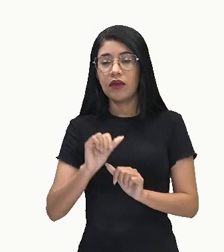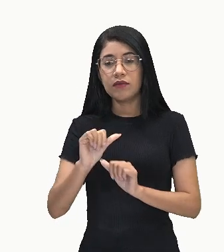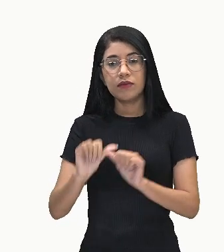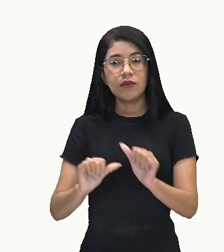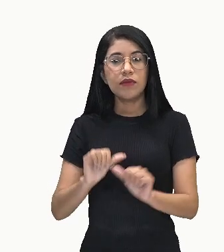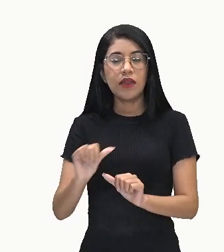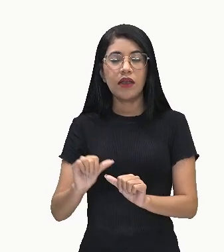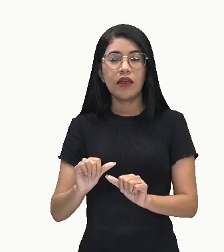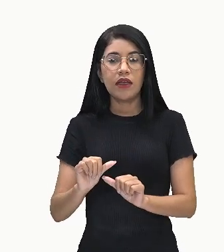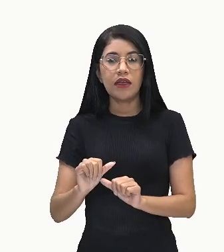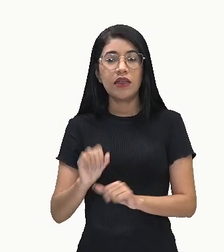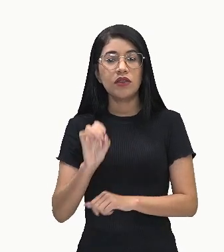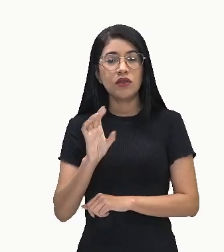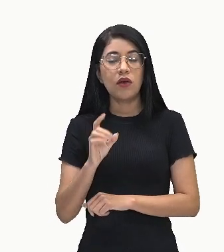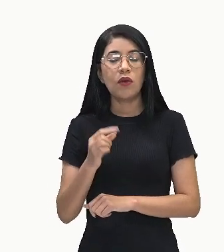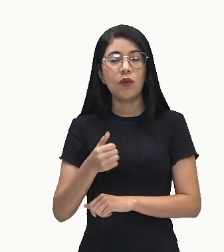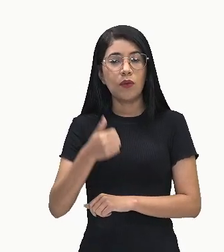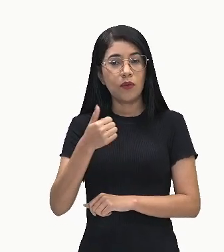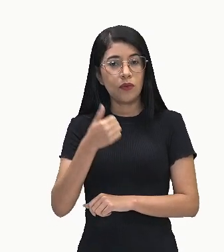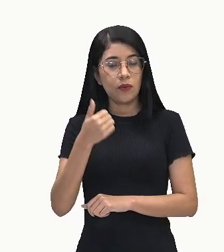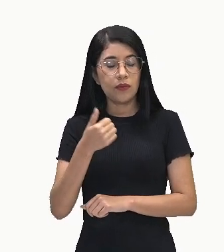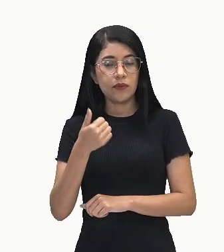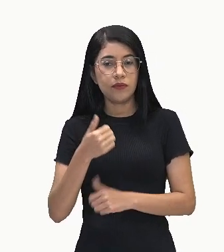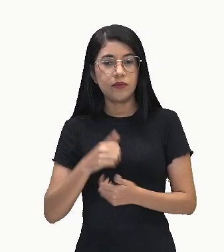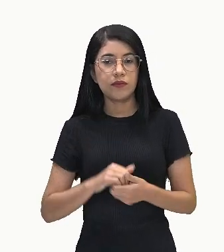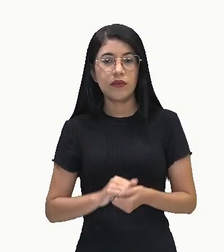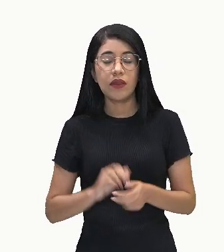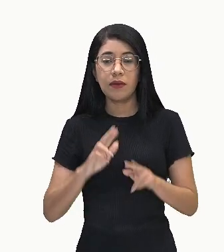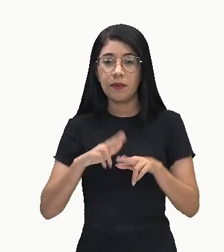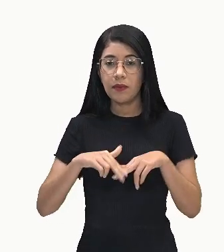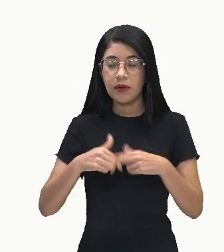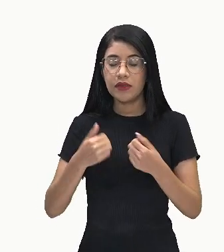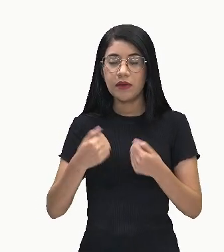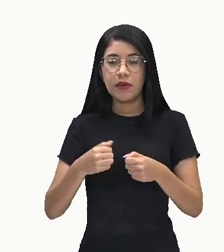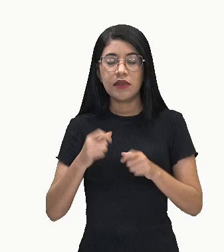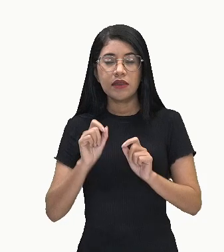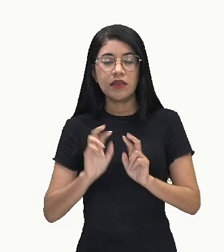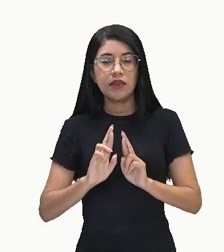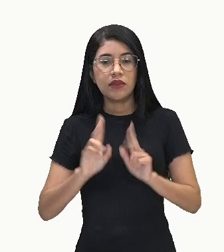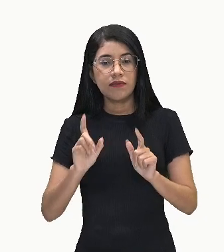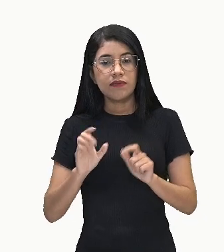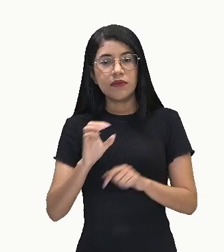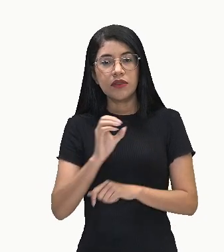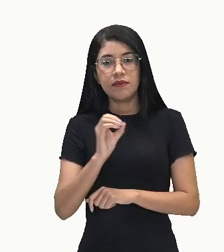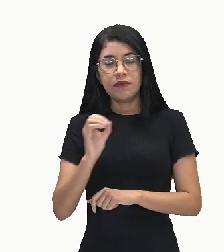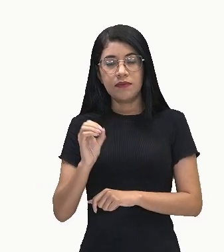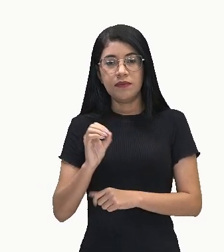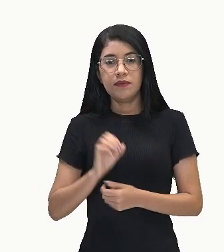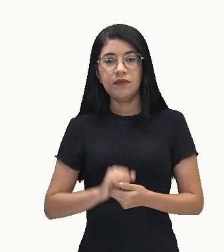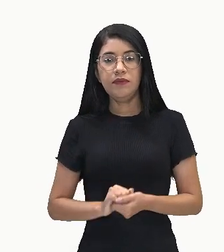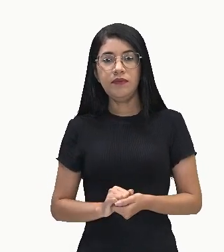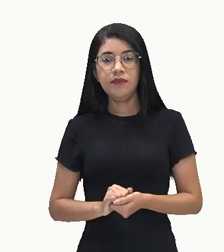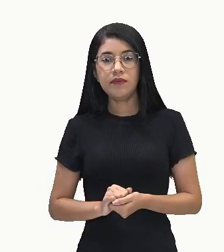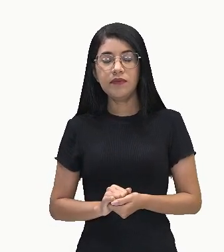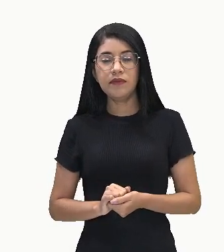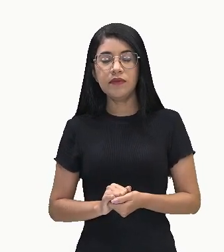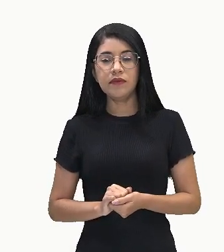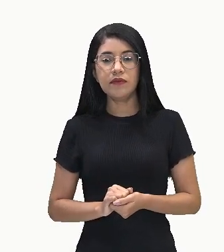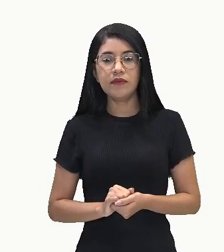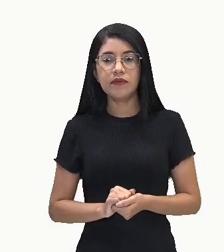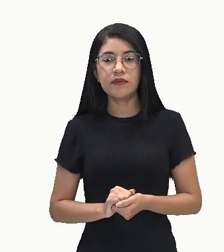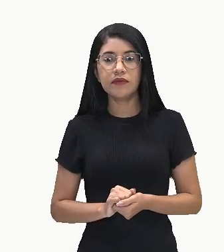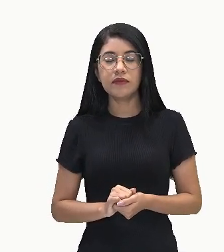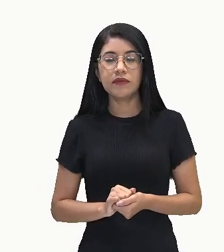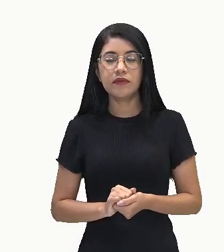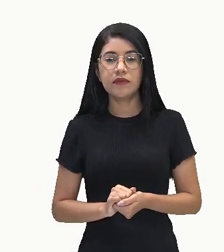para ser de grau 1. Então, por isso que ele tem que ser diferente de zero. Outra coisa: nada impede,